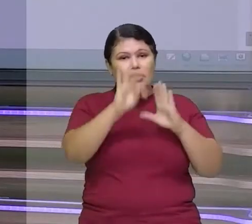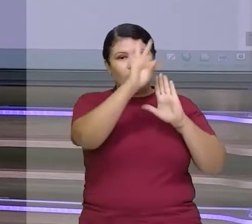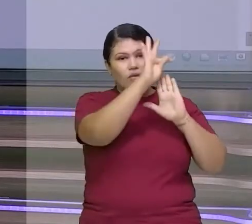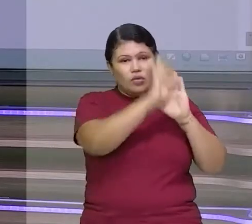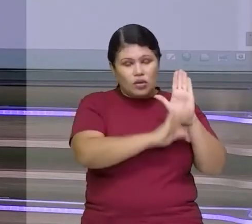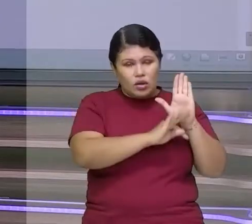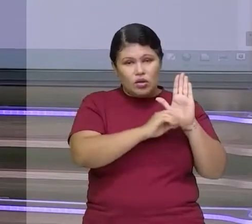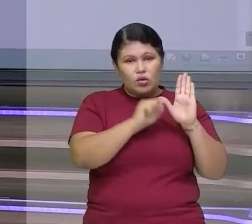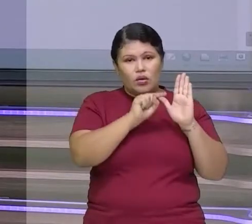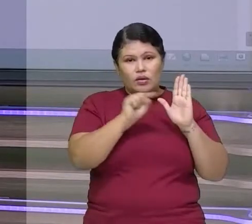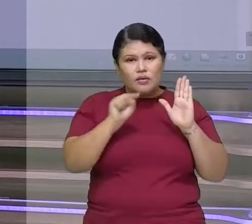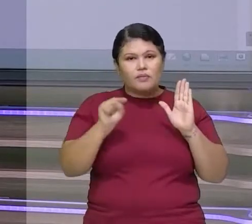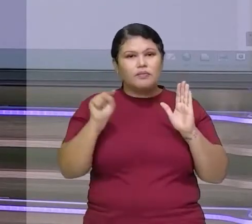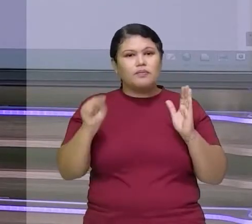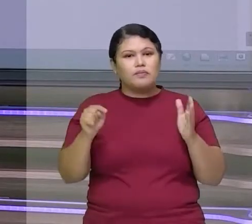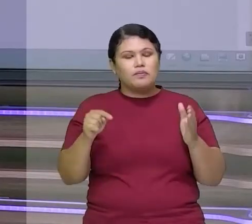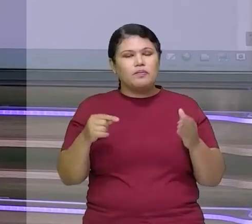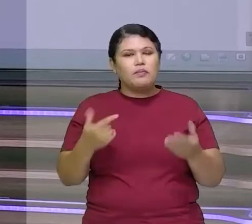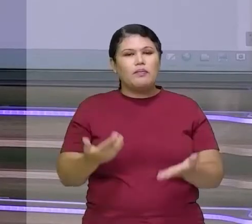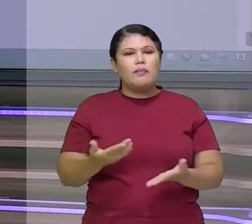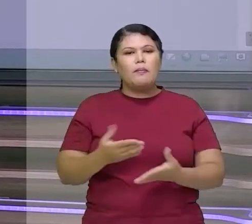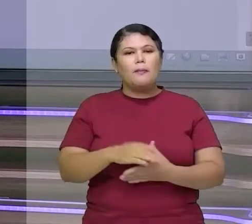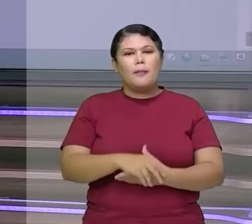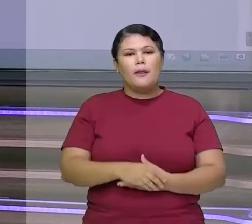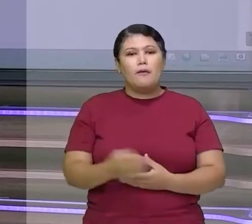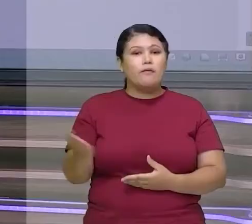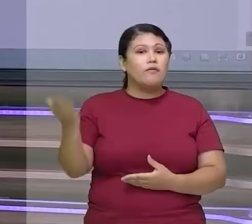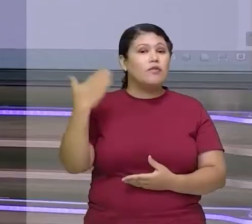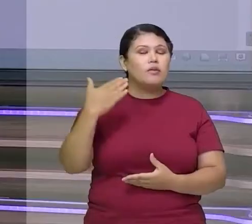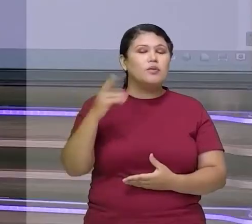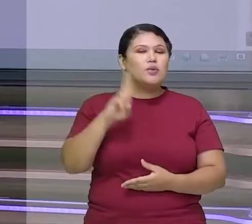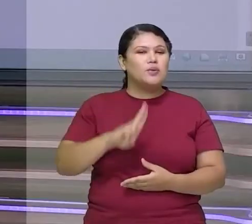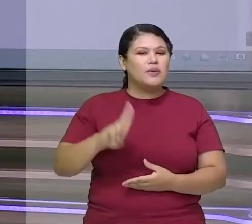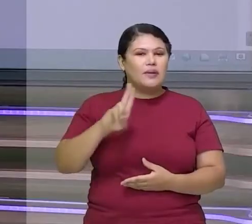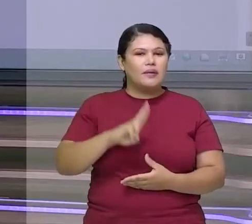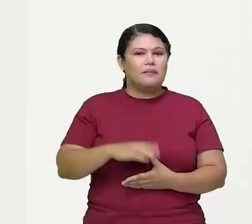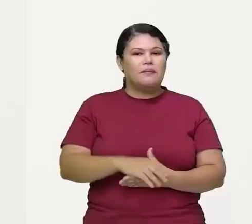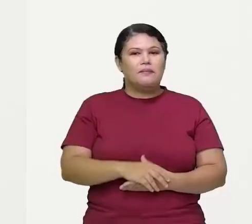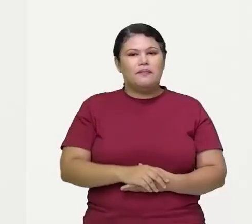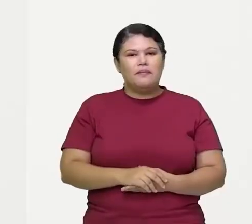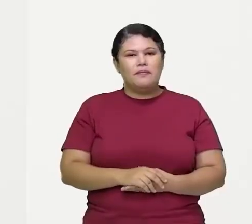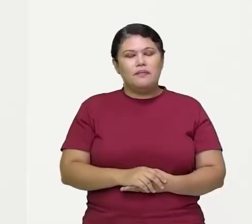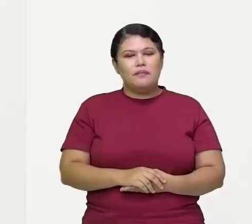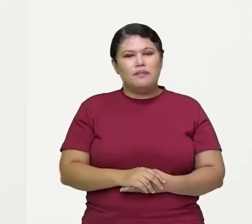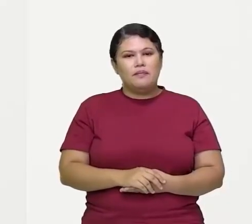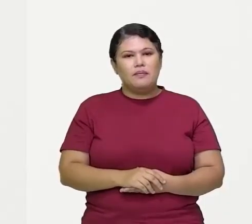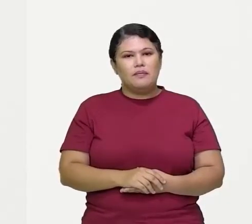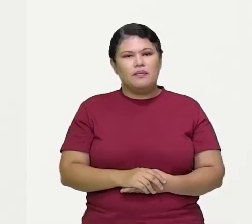pode usar a reticência para dar aquele tom irônico, né? Vamos aplicar.